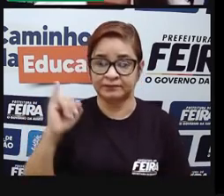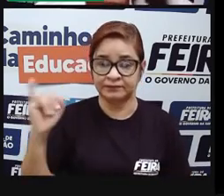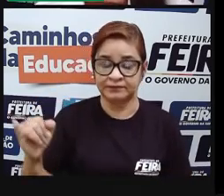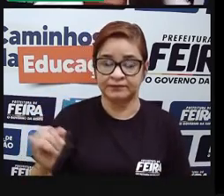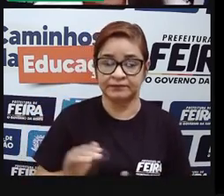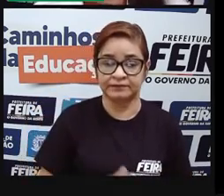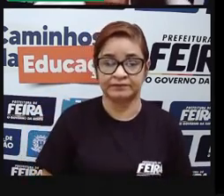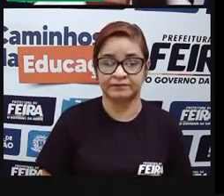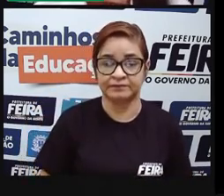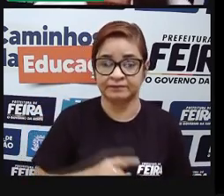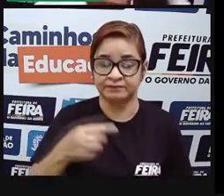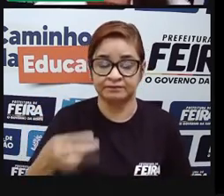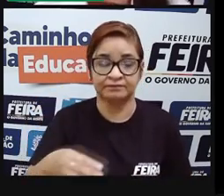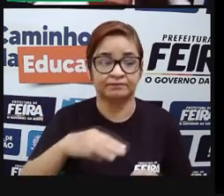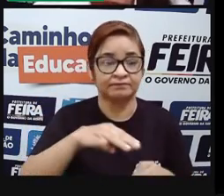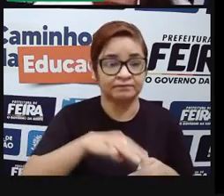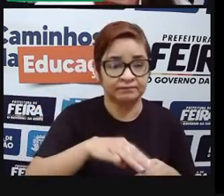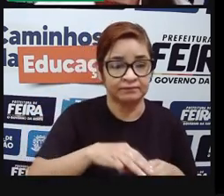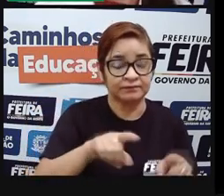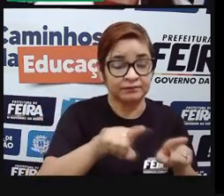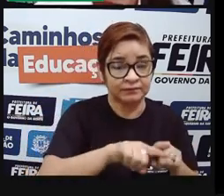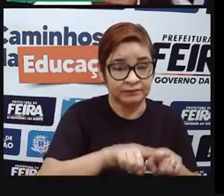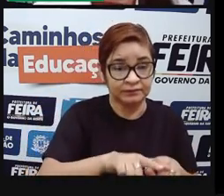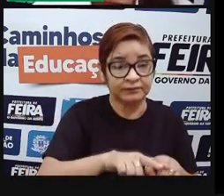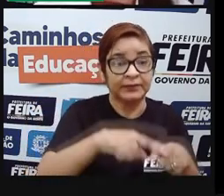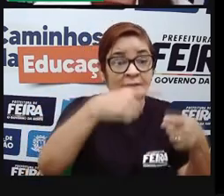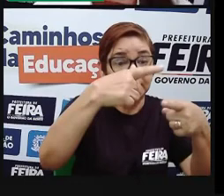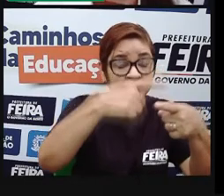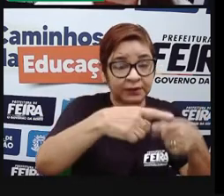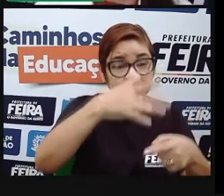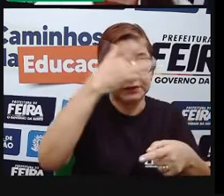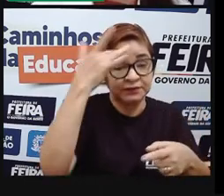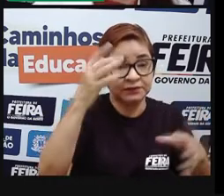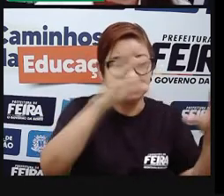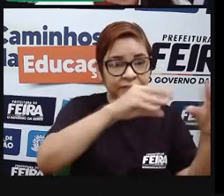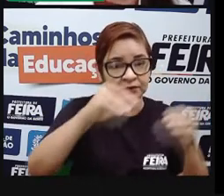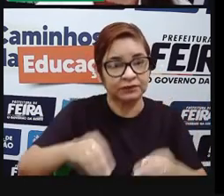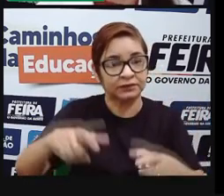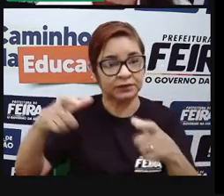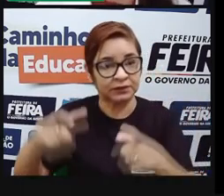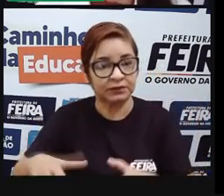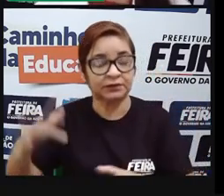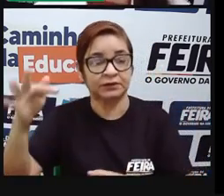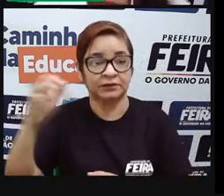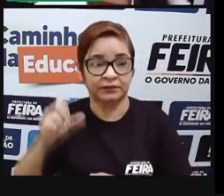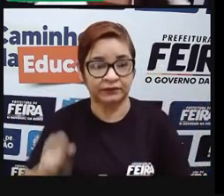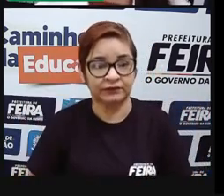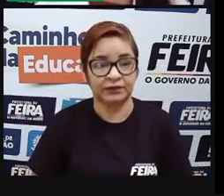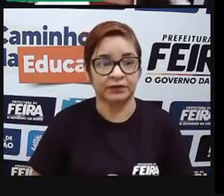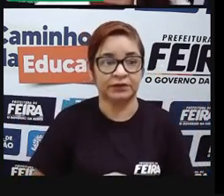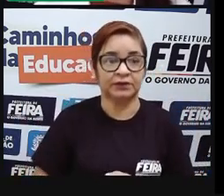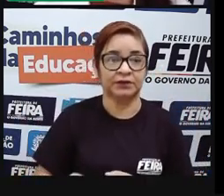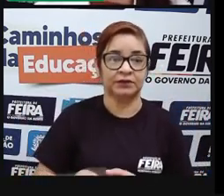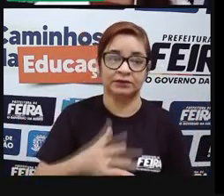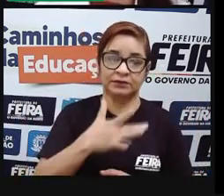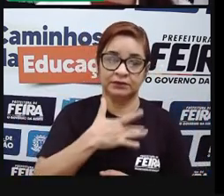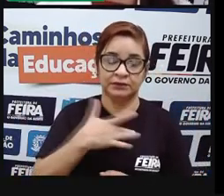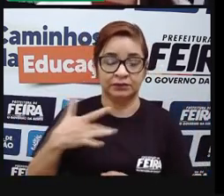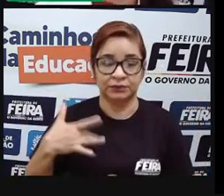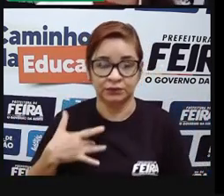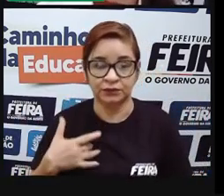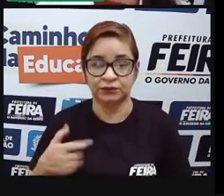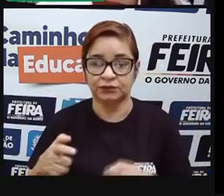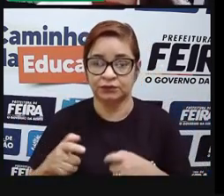municípios que beneficiam com a e hospitalares de feira então a gente paga aqui que